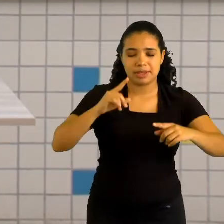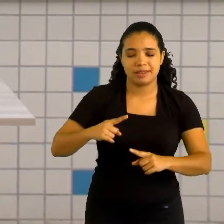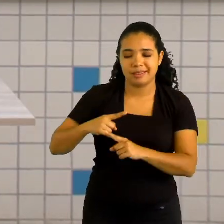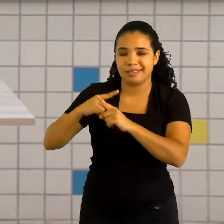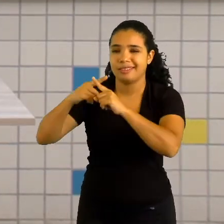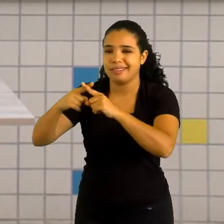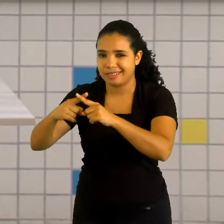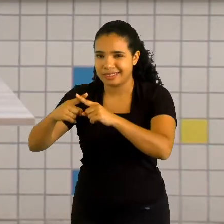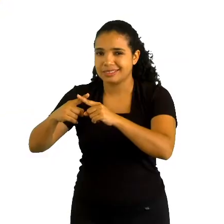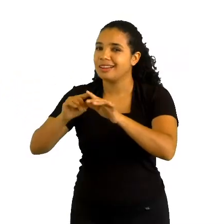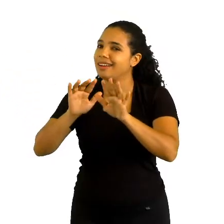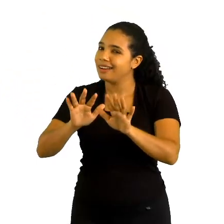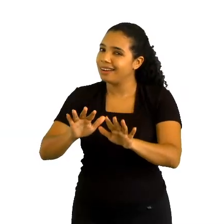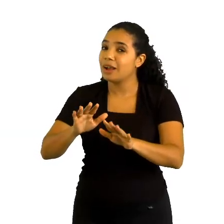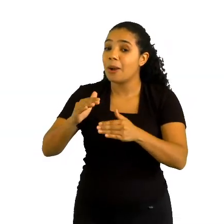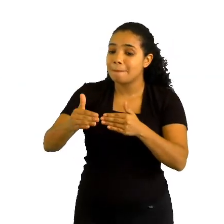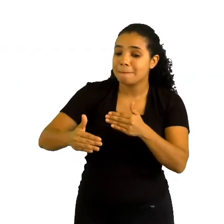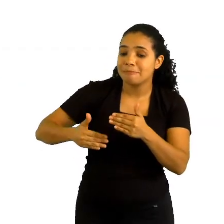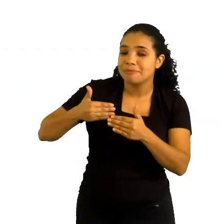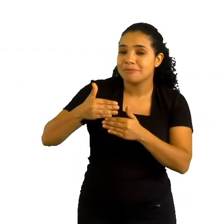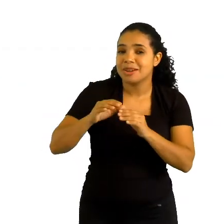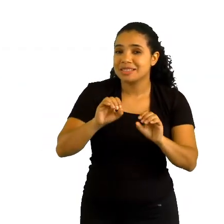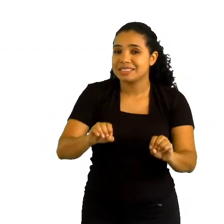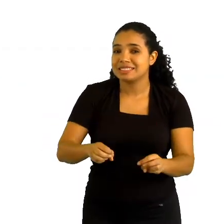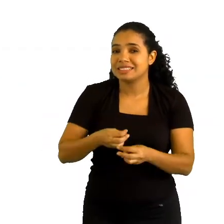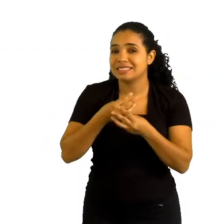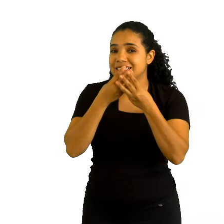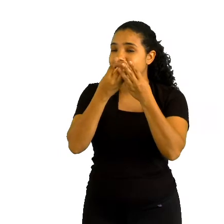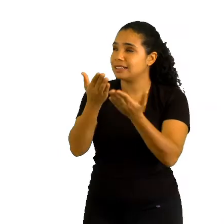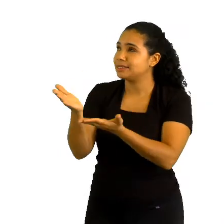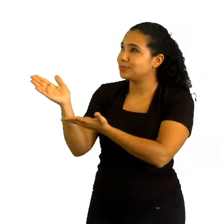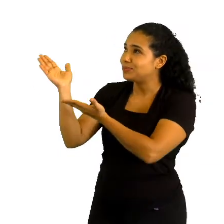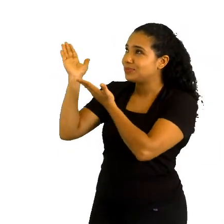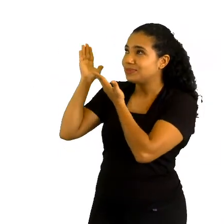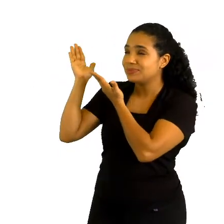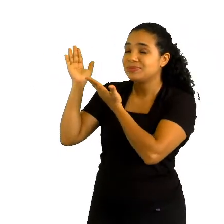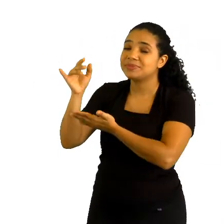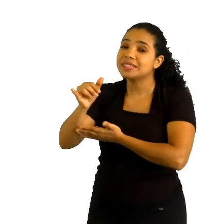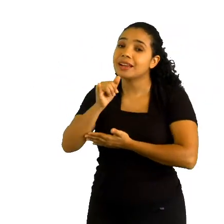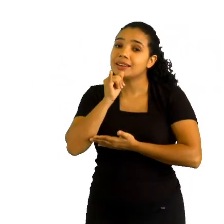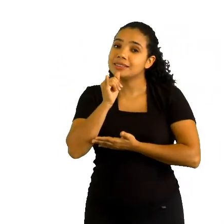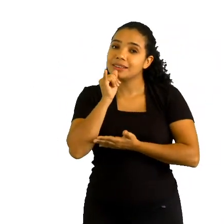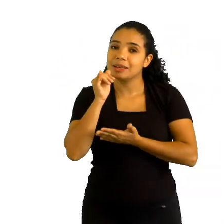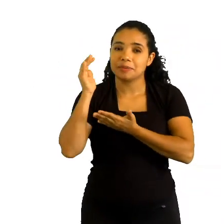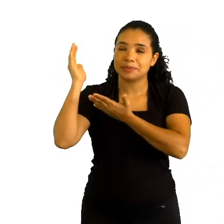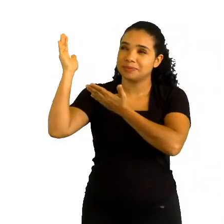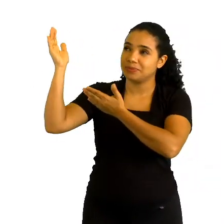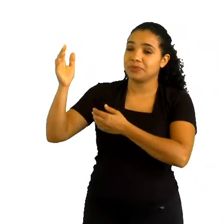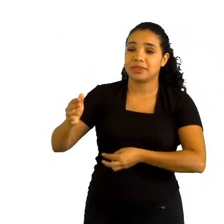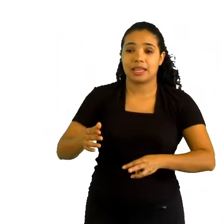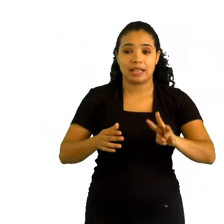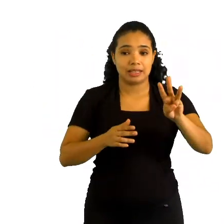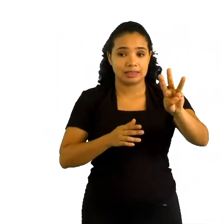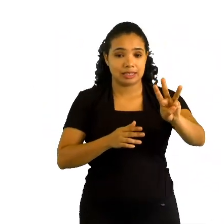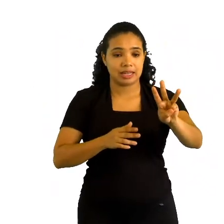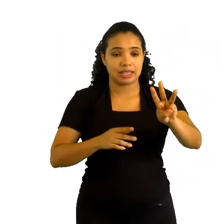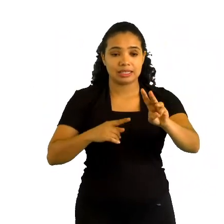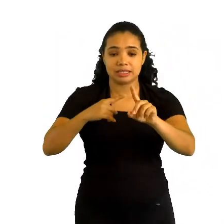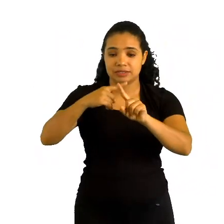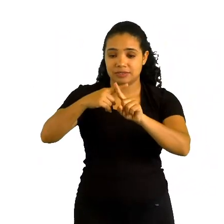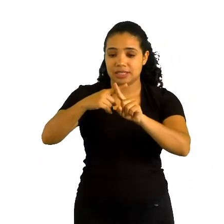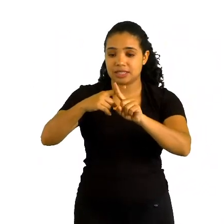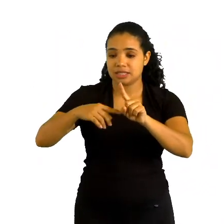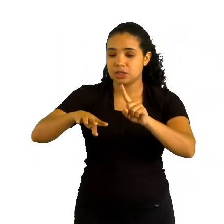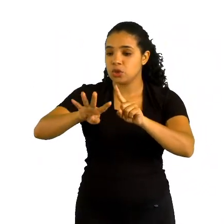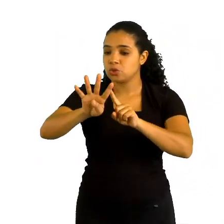multiplicar. Como? Olha só o próximo slide que eu vou mostrar para vocês aí. Olha lá. Vocês vão ver o exemplo que está lá. 3 vezes